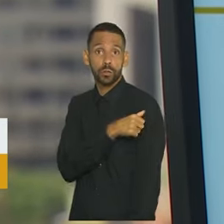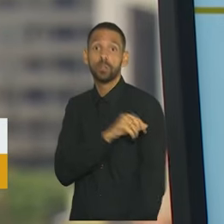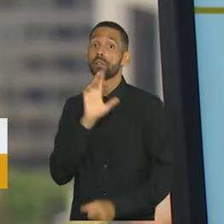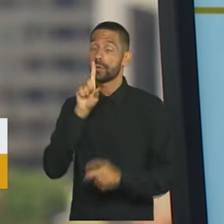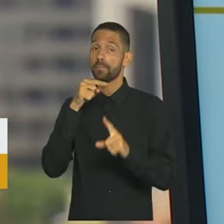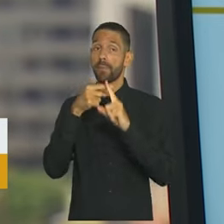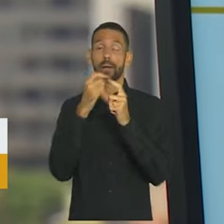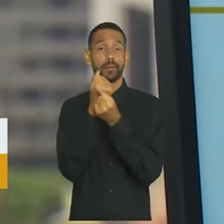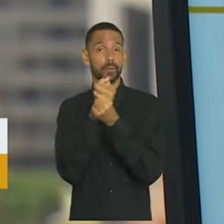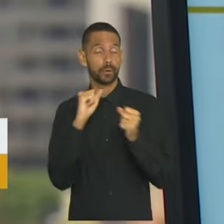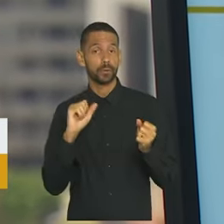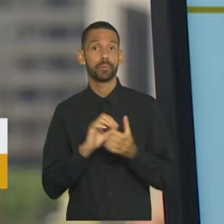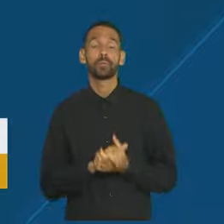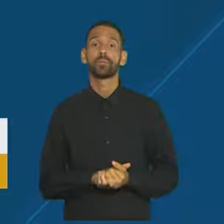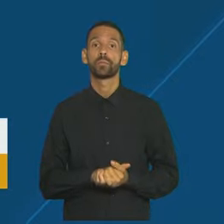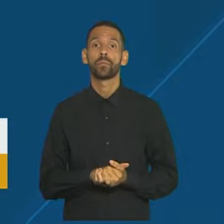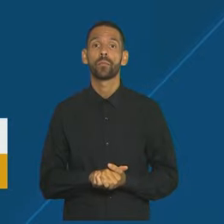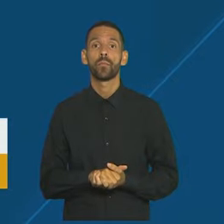a Libertadores.